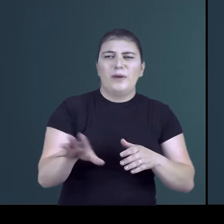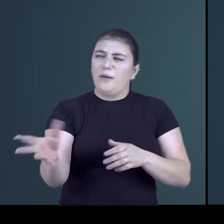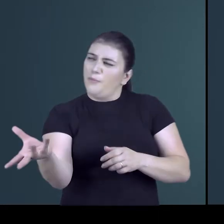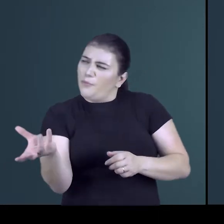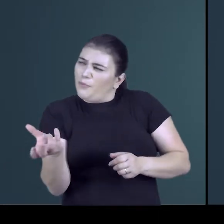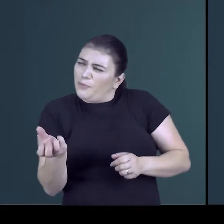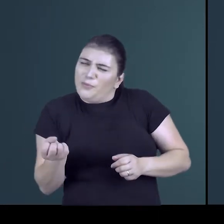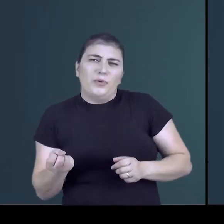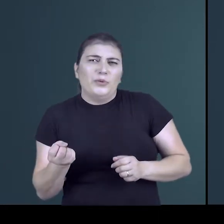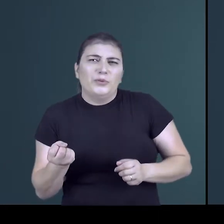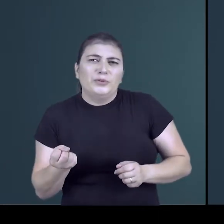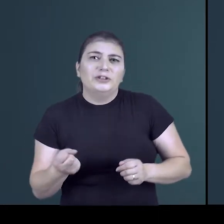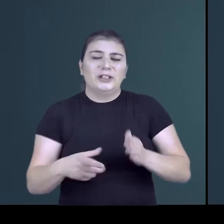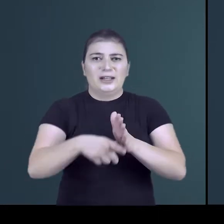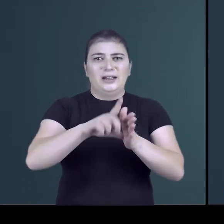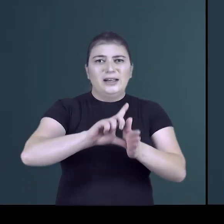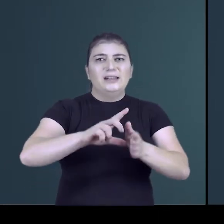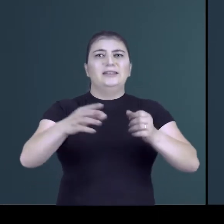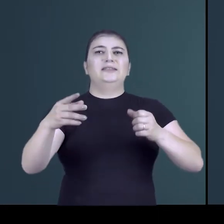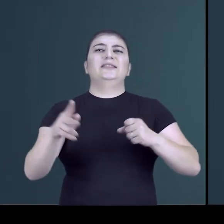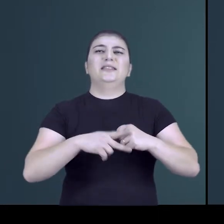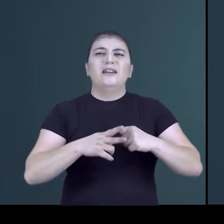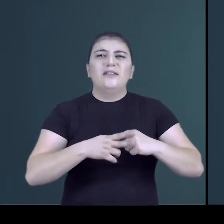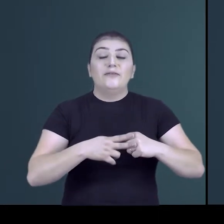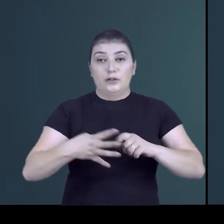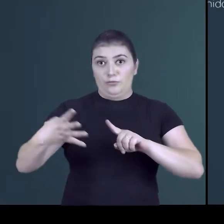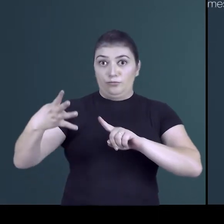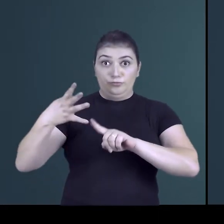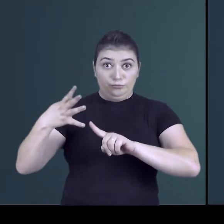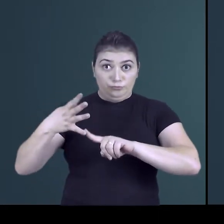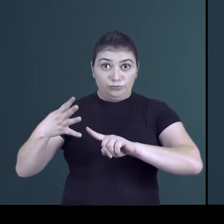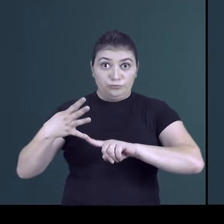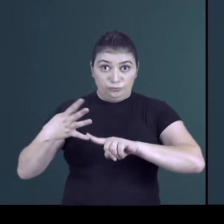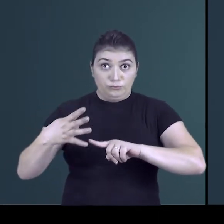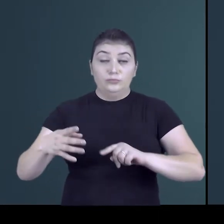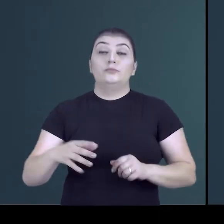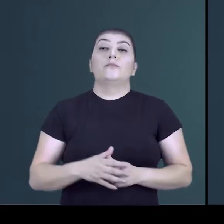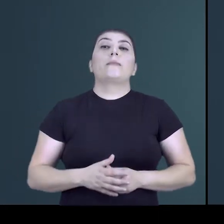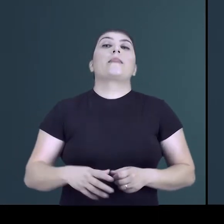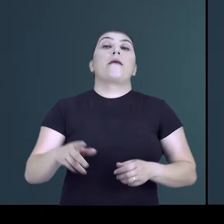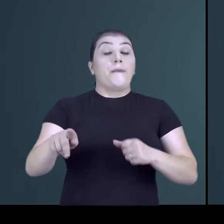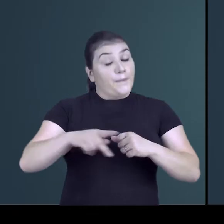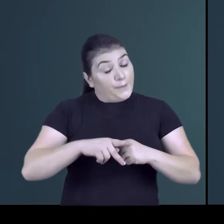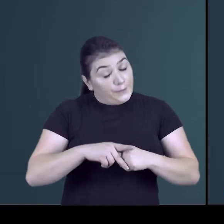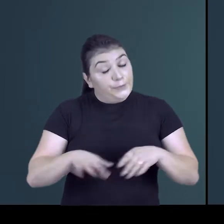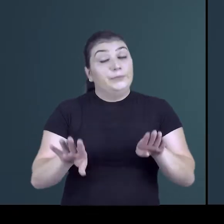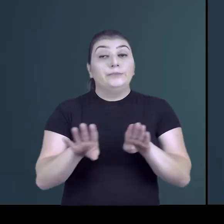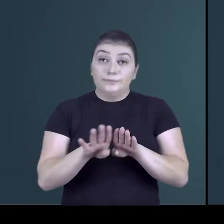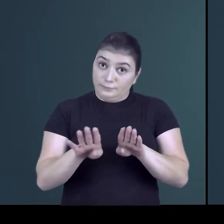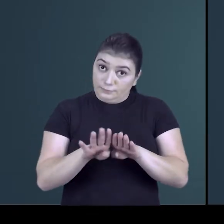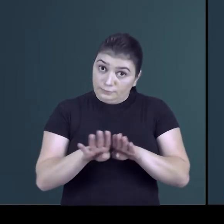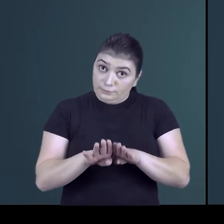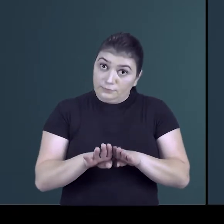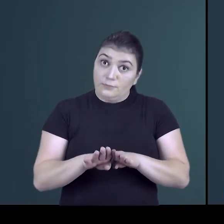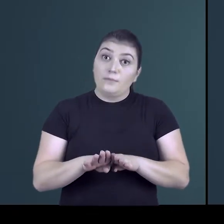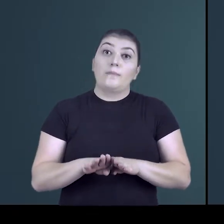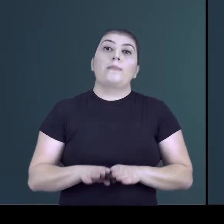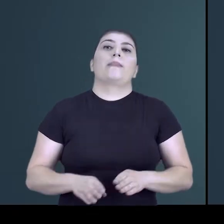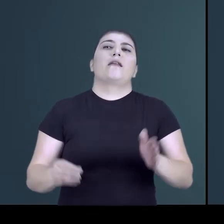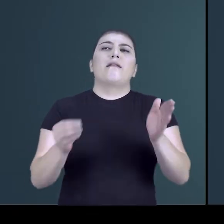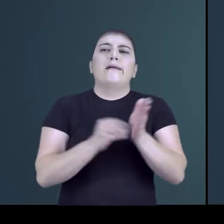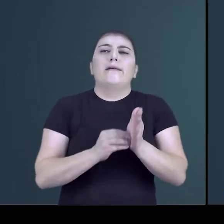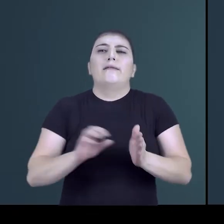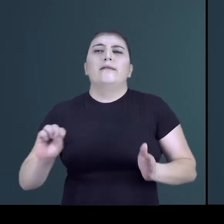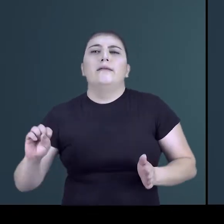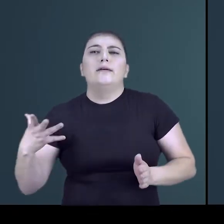átono antes da estrutura verbal. O quarto elemento que temos é outro pronome, os pronomes